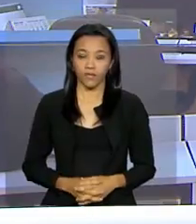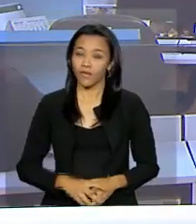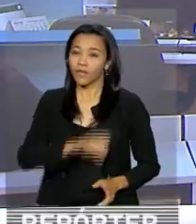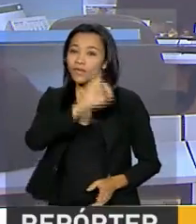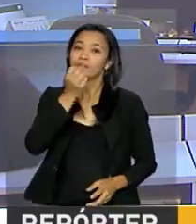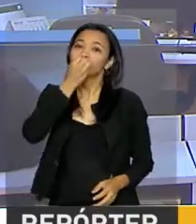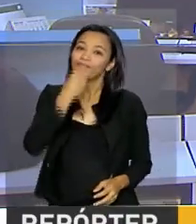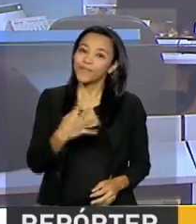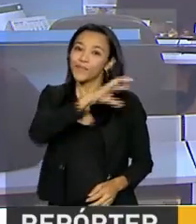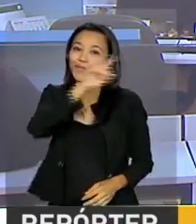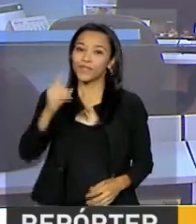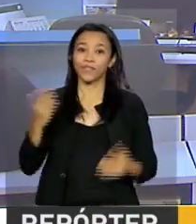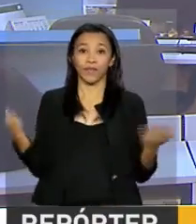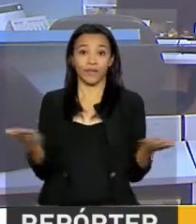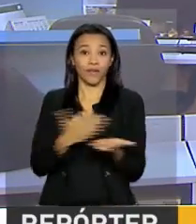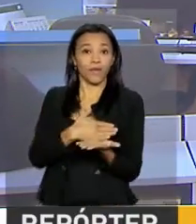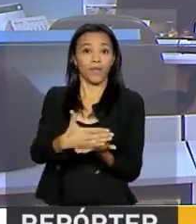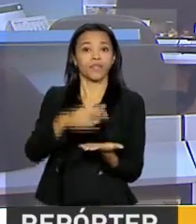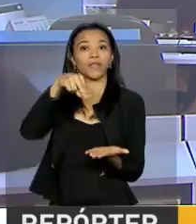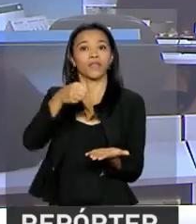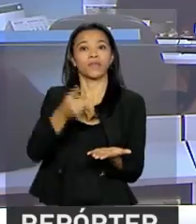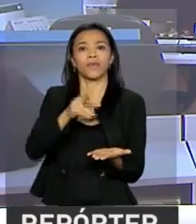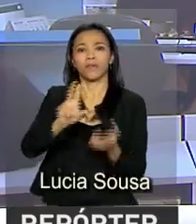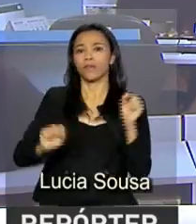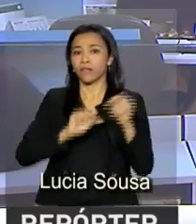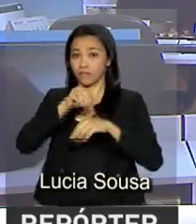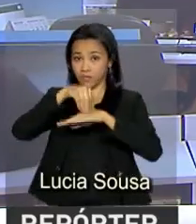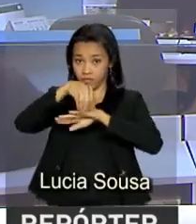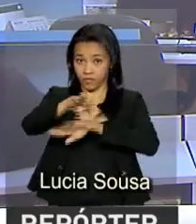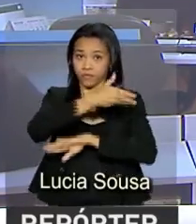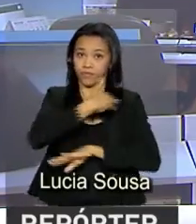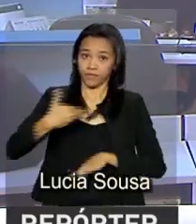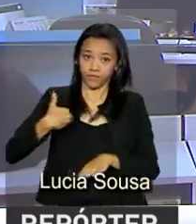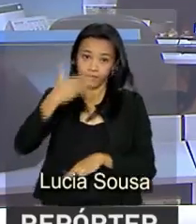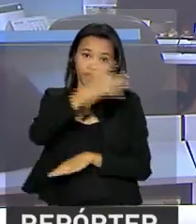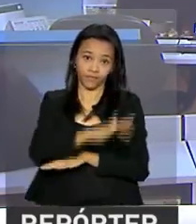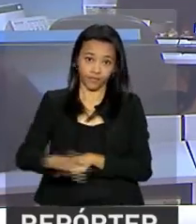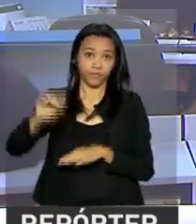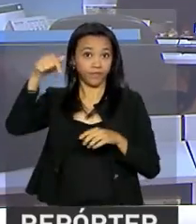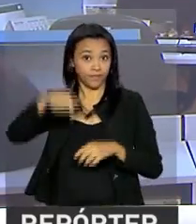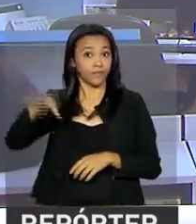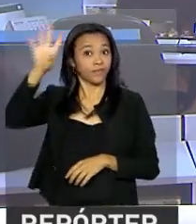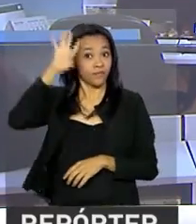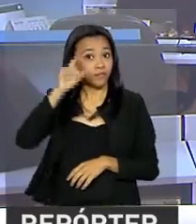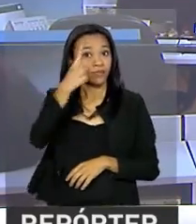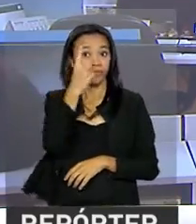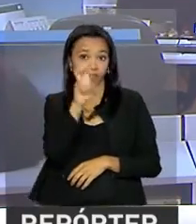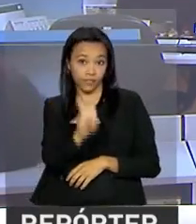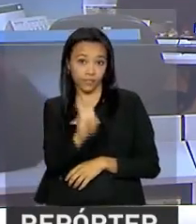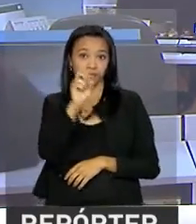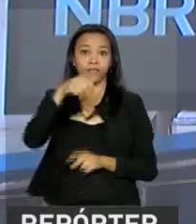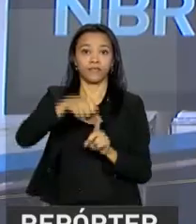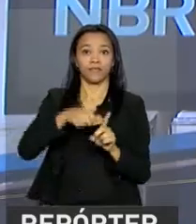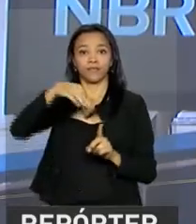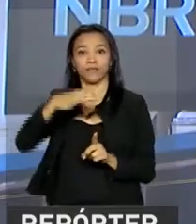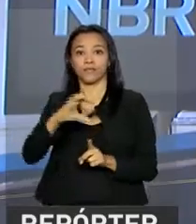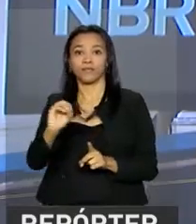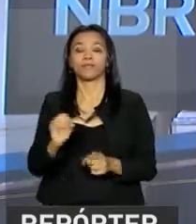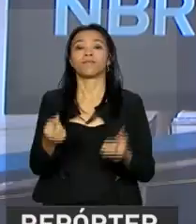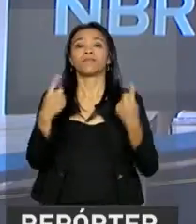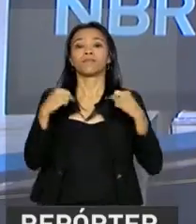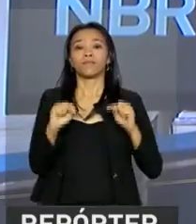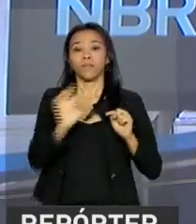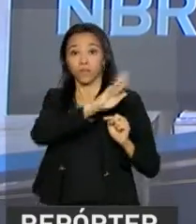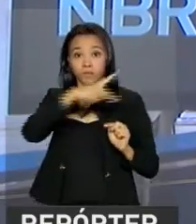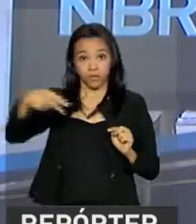Olá, bom dia. Começa agora o Repórter NBR com as notícias do governo federal desta quarta-feira, 15 de março. O presidente